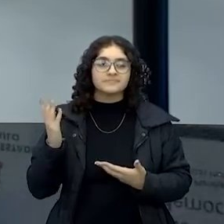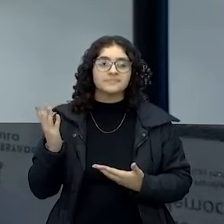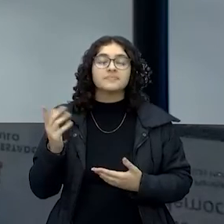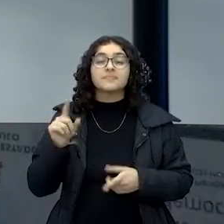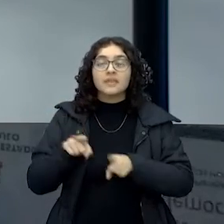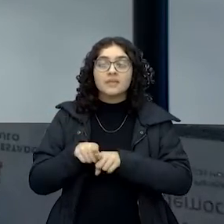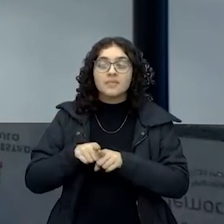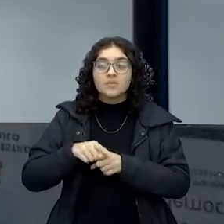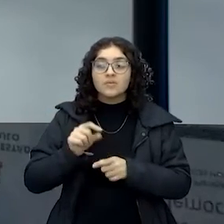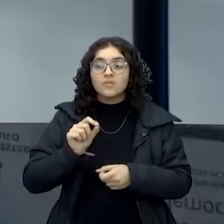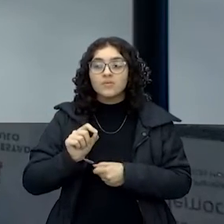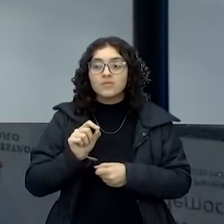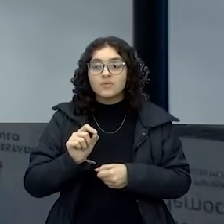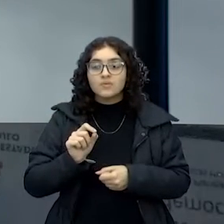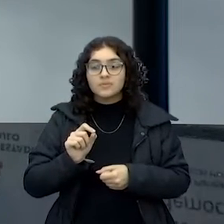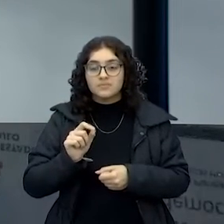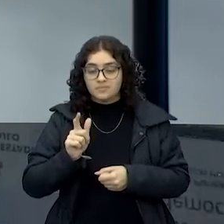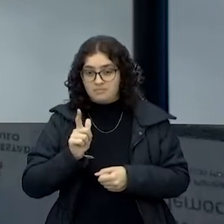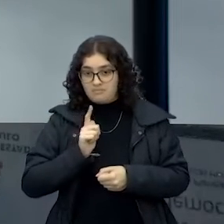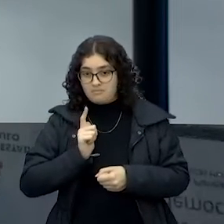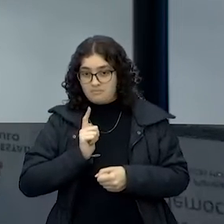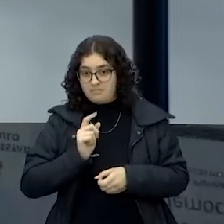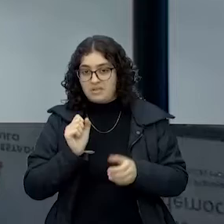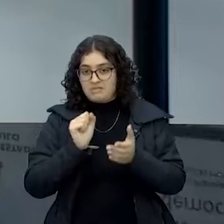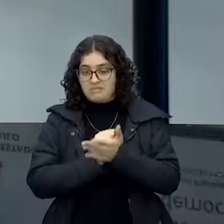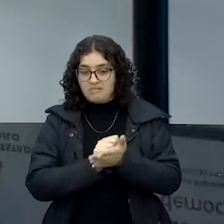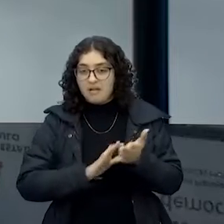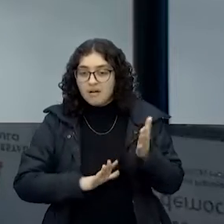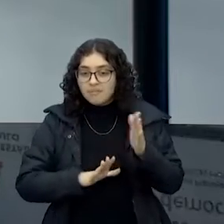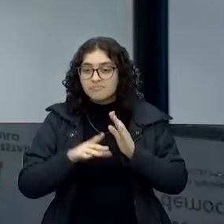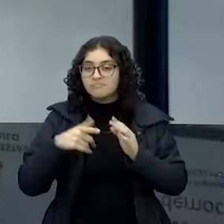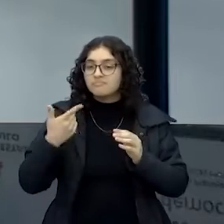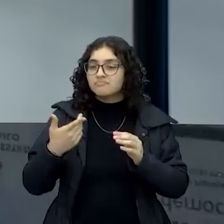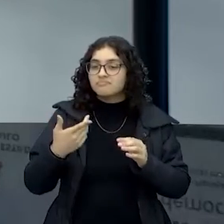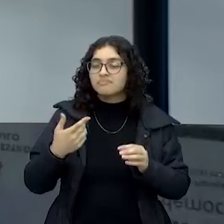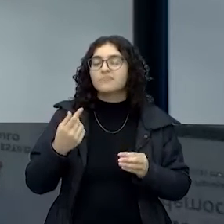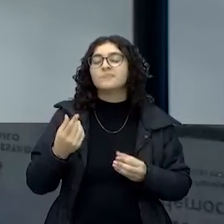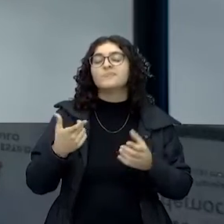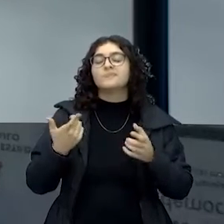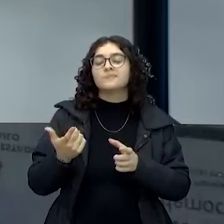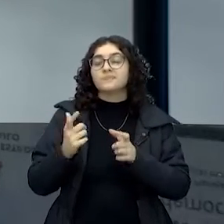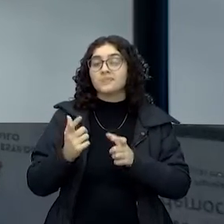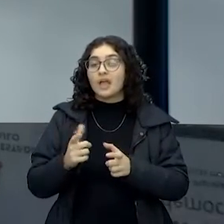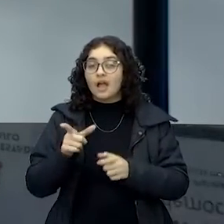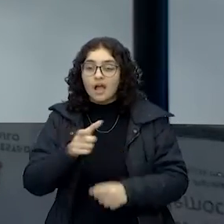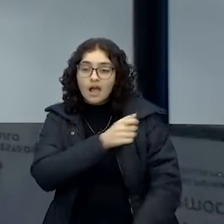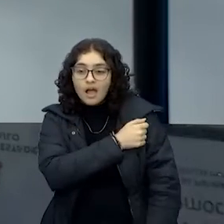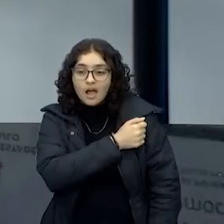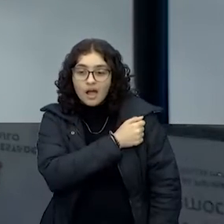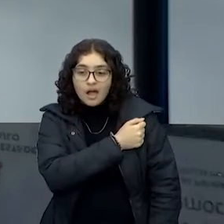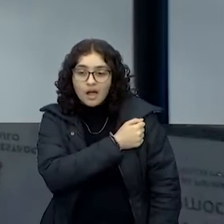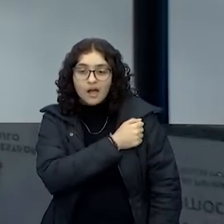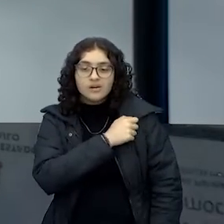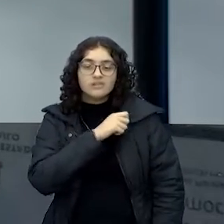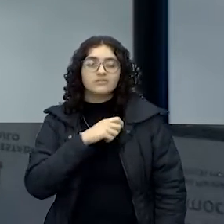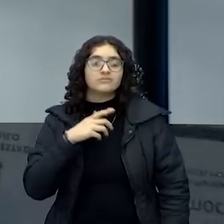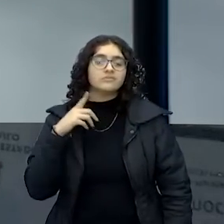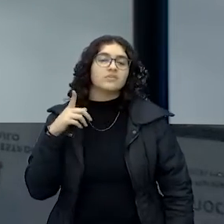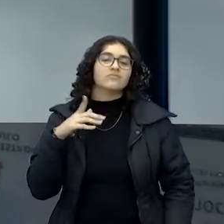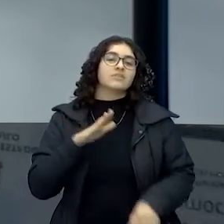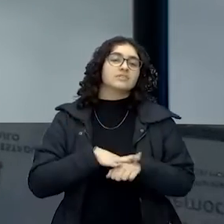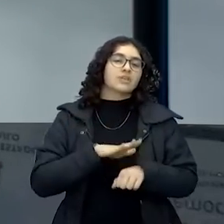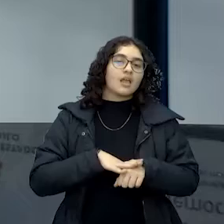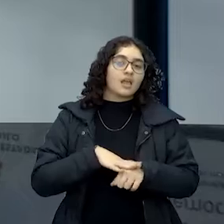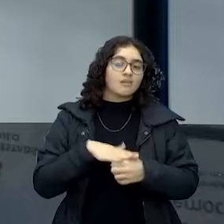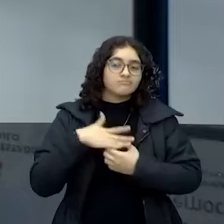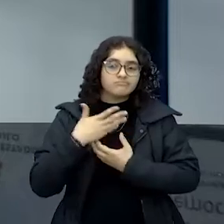vamos avançar aí, falar um pouco sobre a nossa atividade, que é onde os estudantes, no caso, vão trabalhar aí a